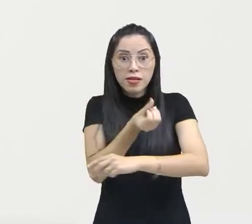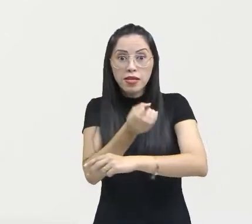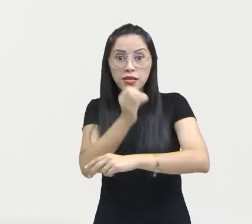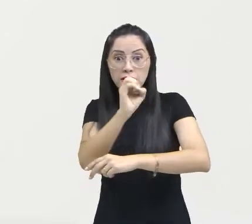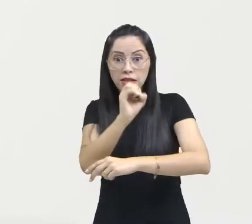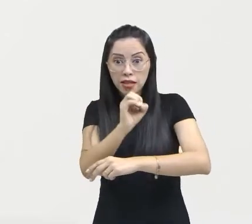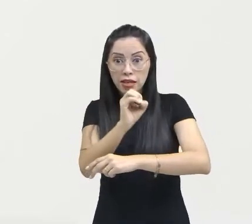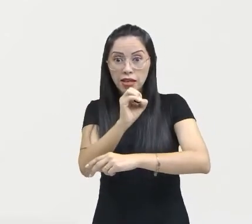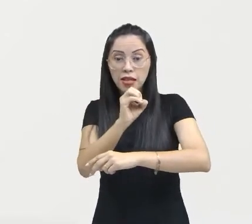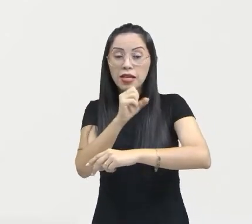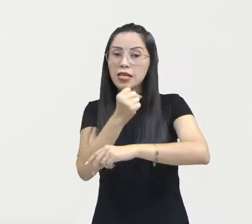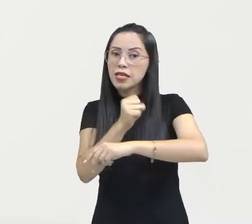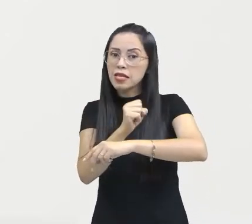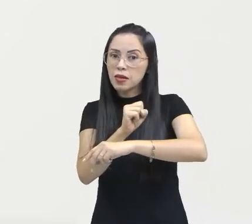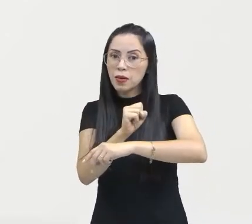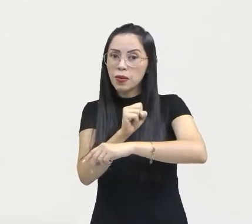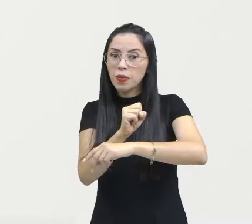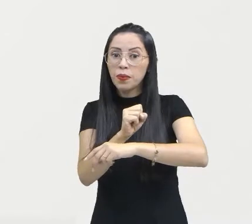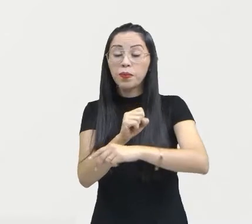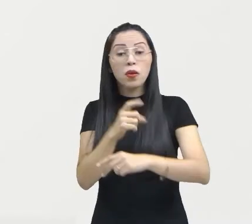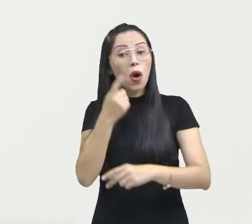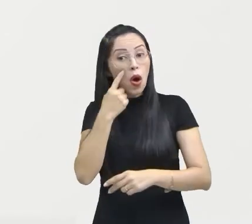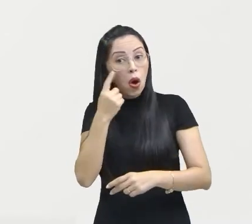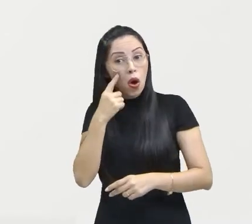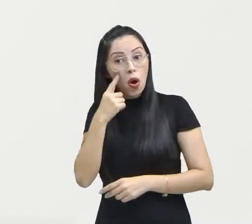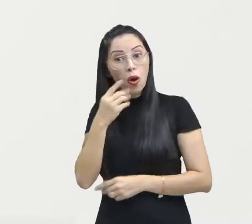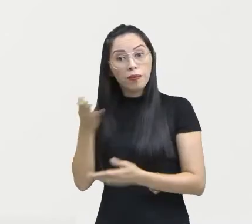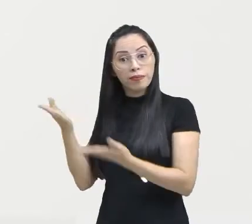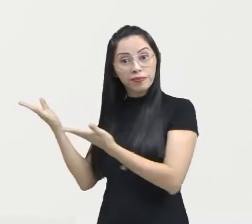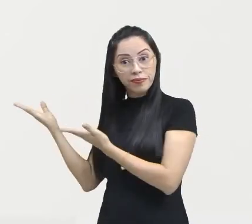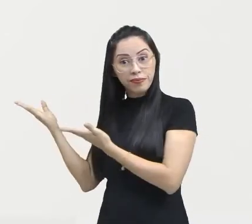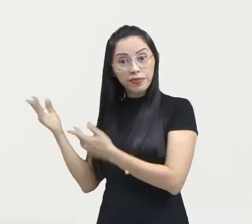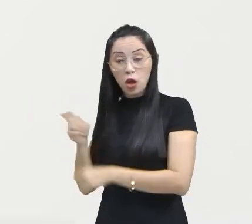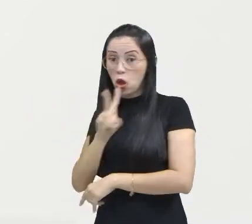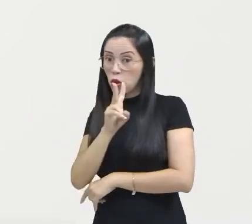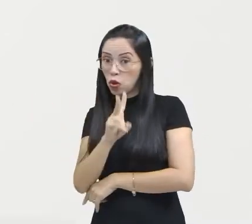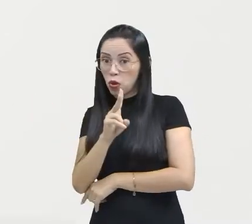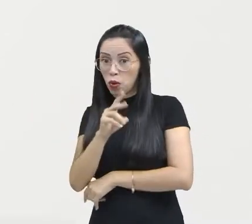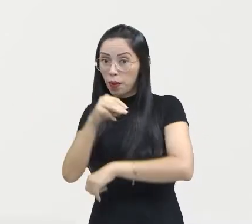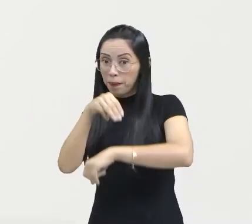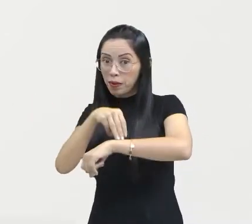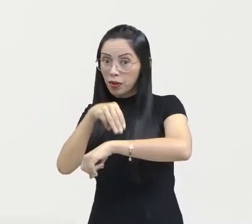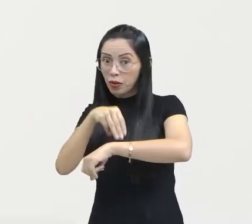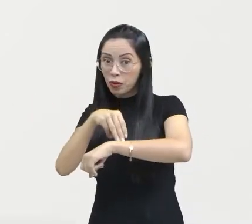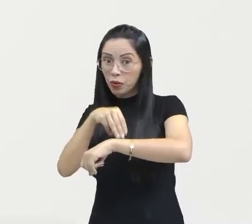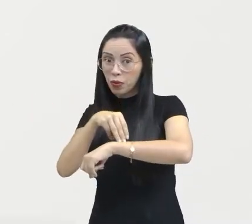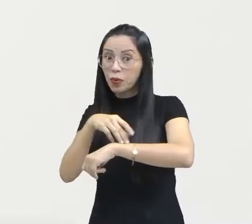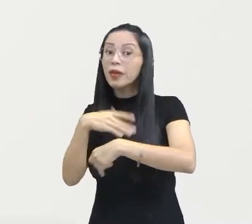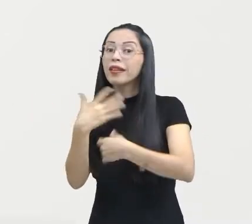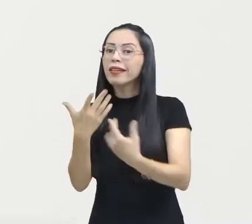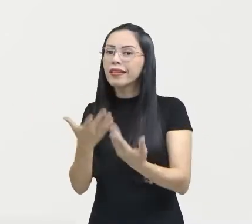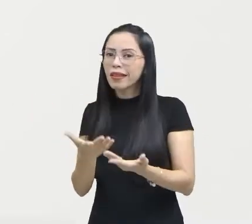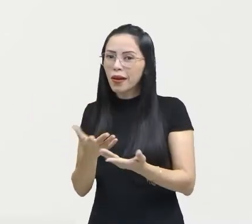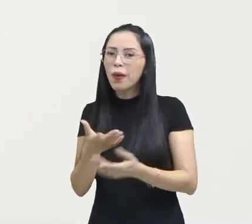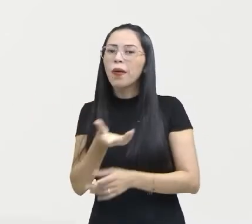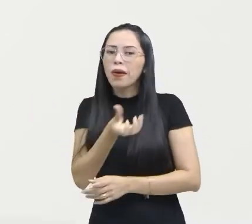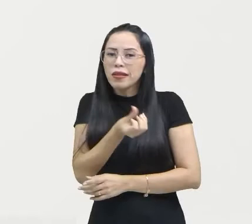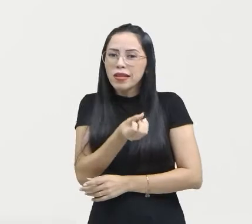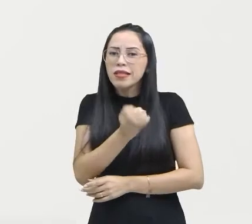Tudo bem. Quantos minutos eu tenho? 2 minutos. Então, eu tenho 60